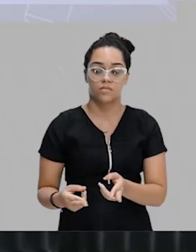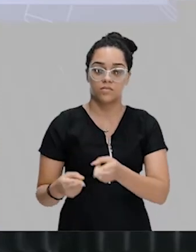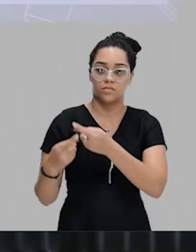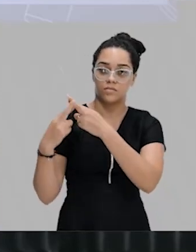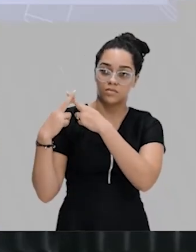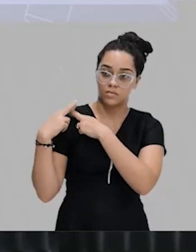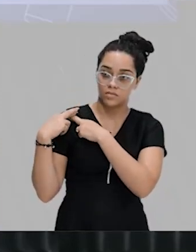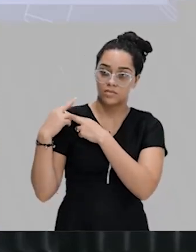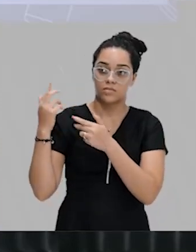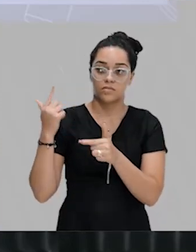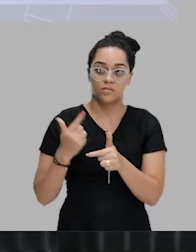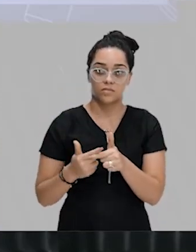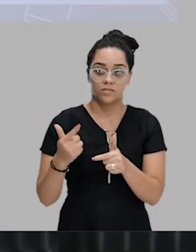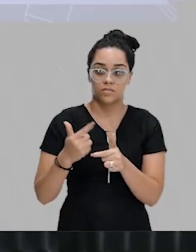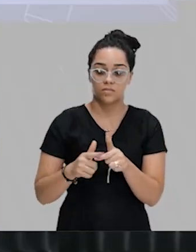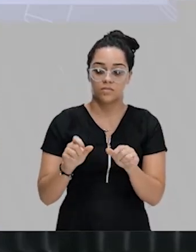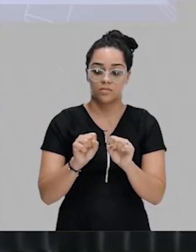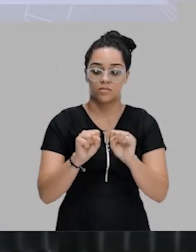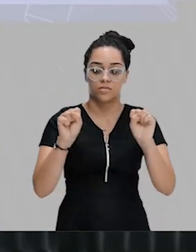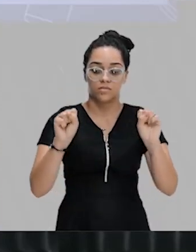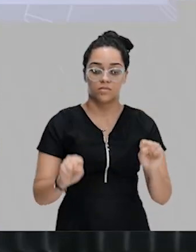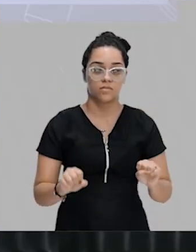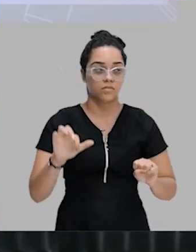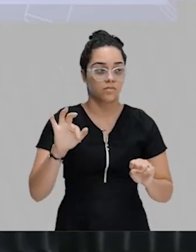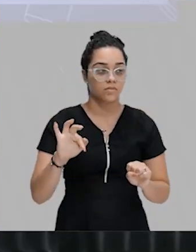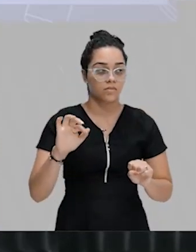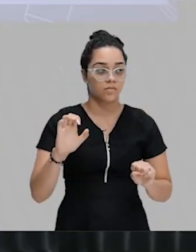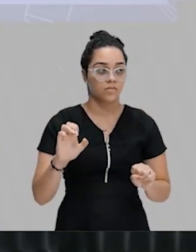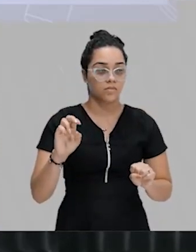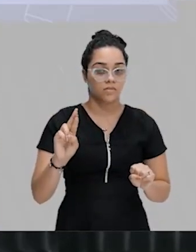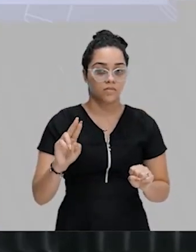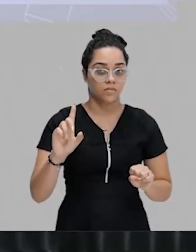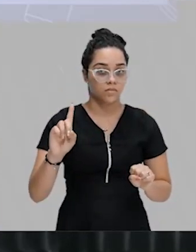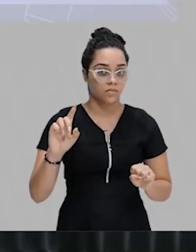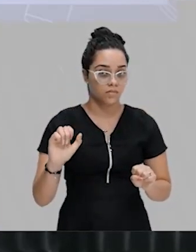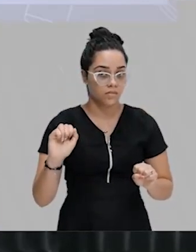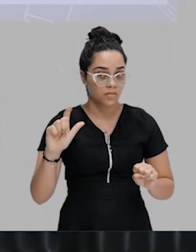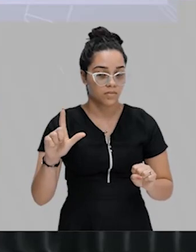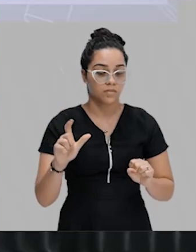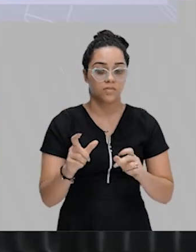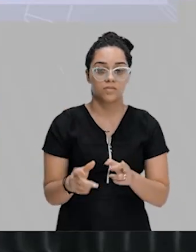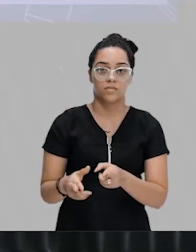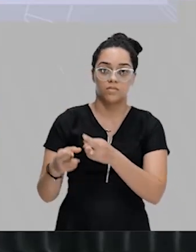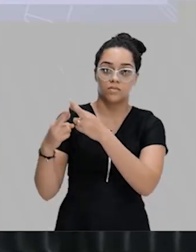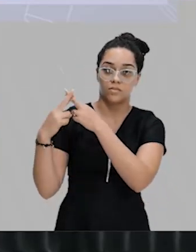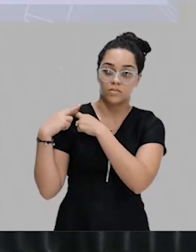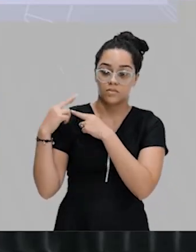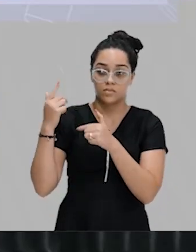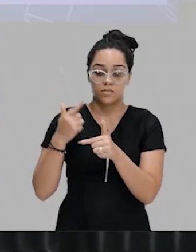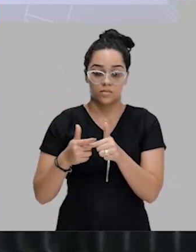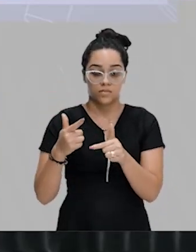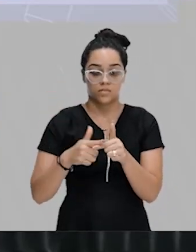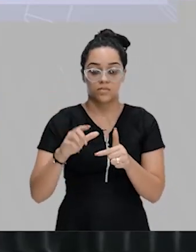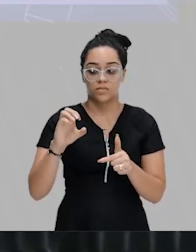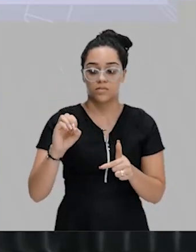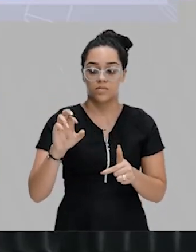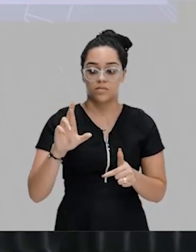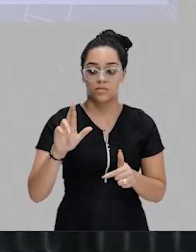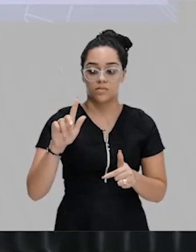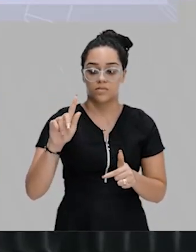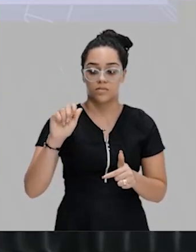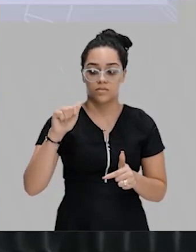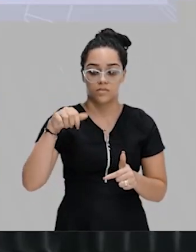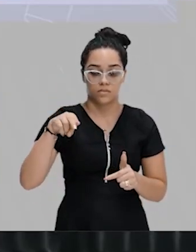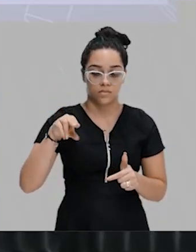responsável pela crise do sistema feudal. O século responsável pela chamada crise orgânica.